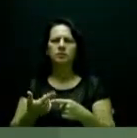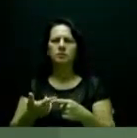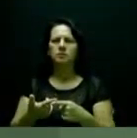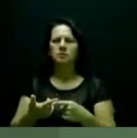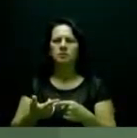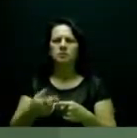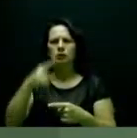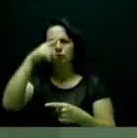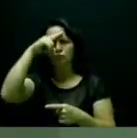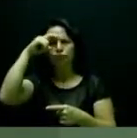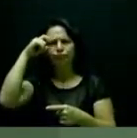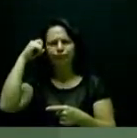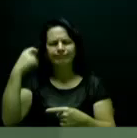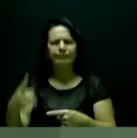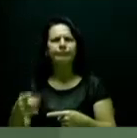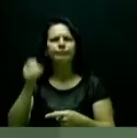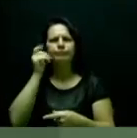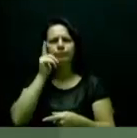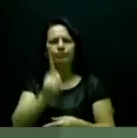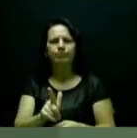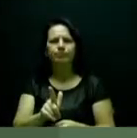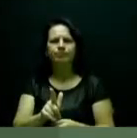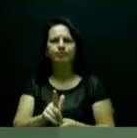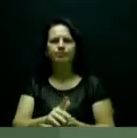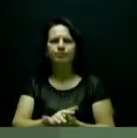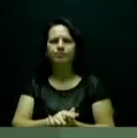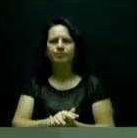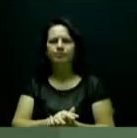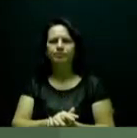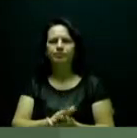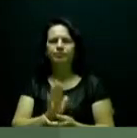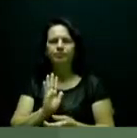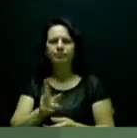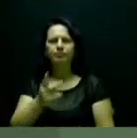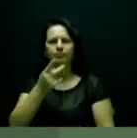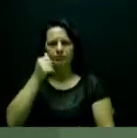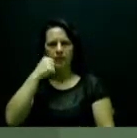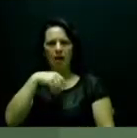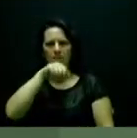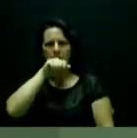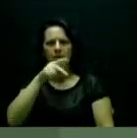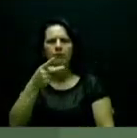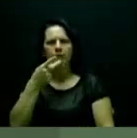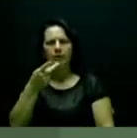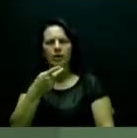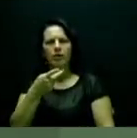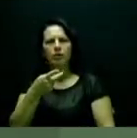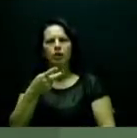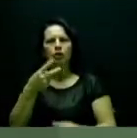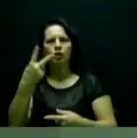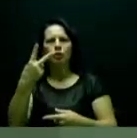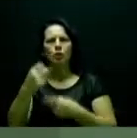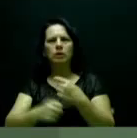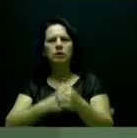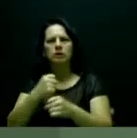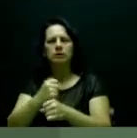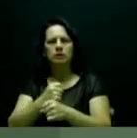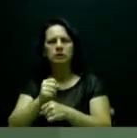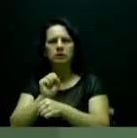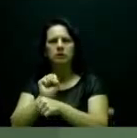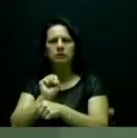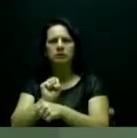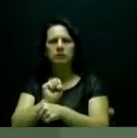tão suada, tão sofrida para se conseguir. Como disse, ela disse que, e o relato da mãe é que foram 2 anos, presidente, na